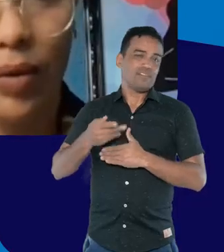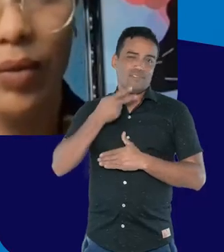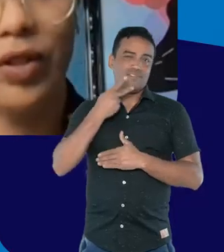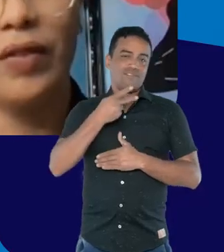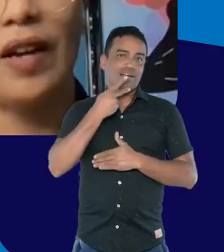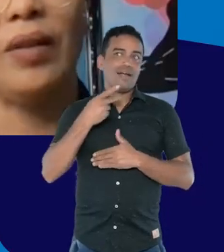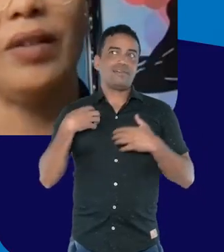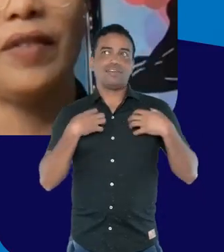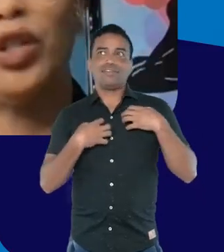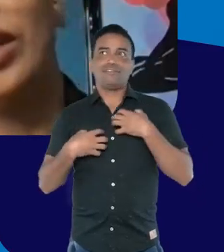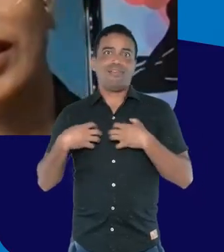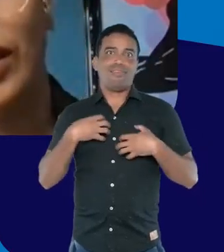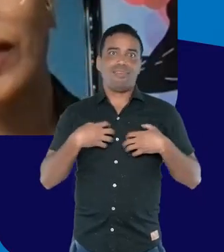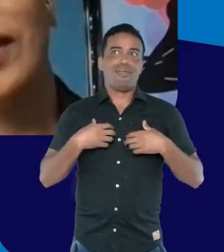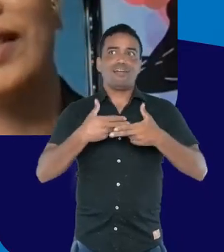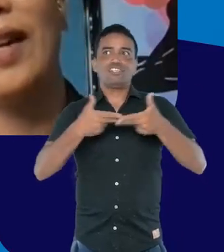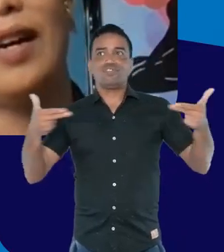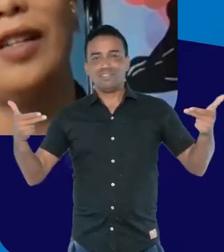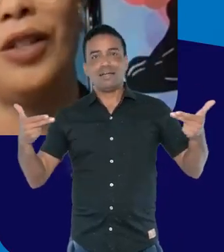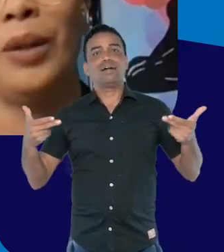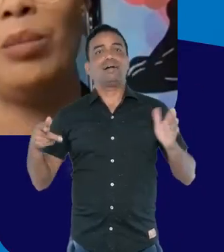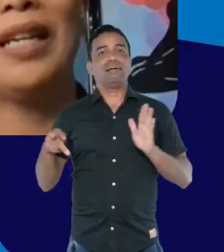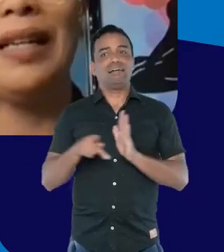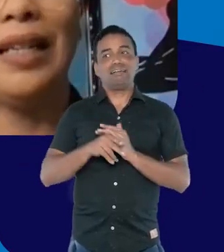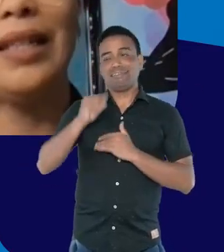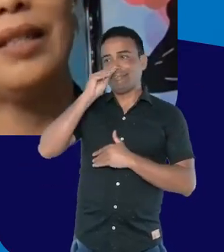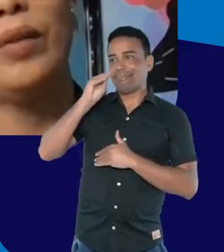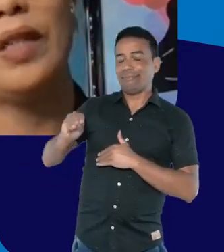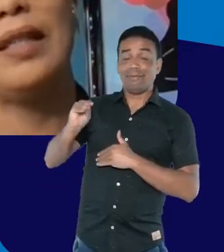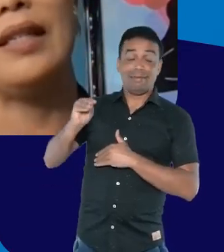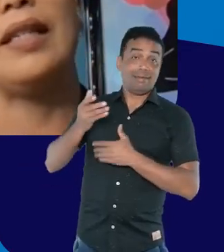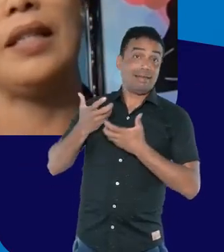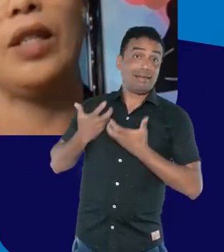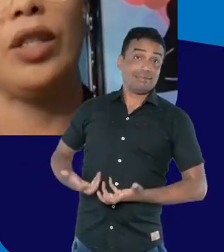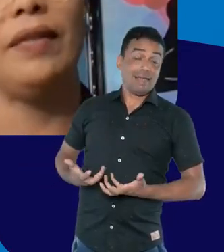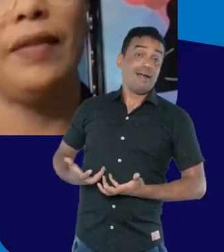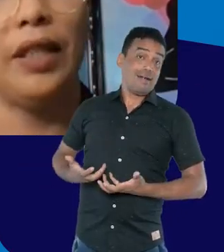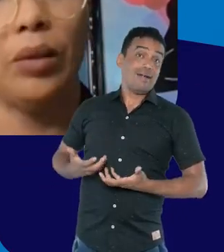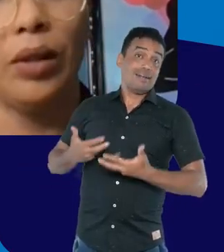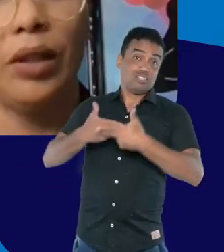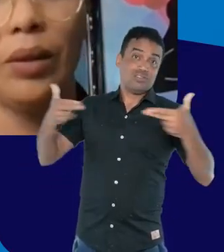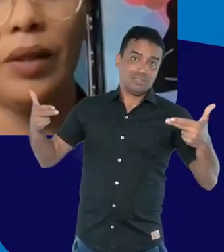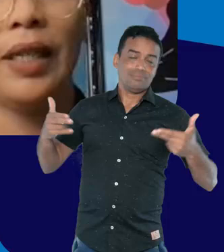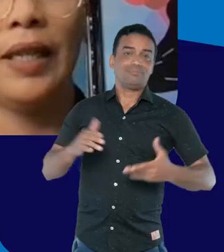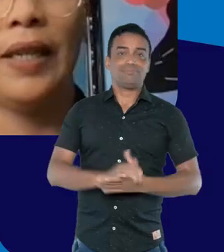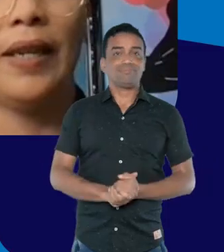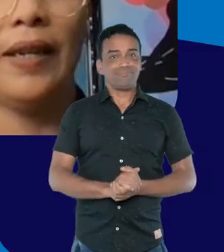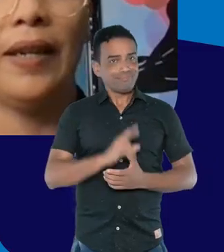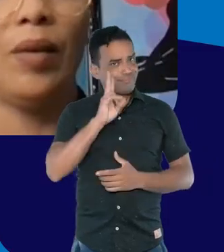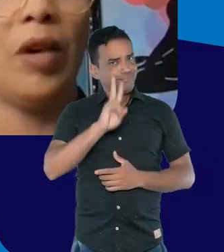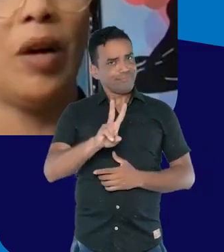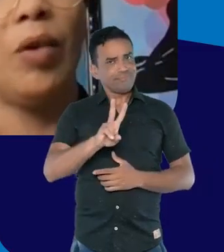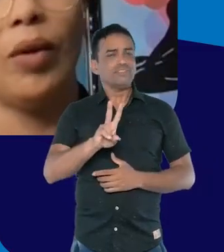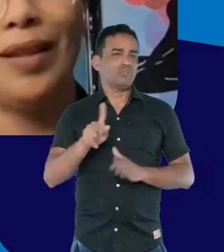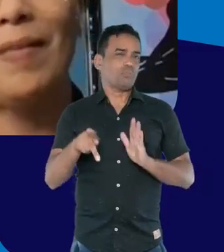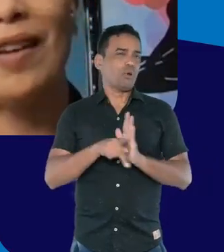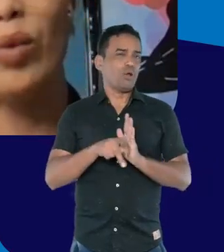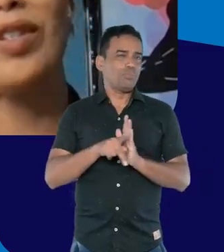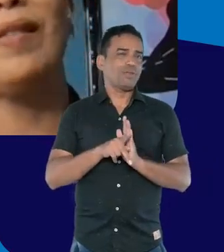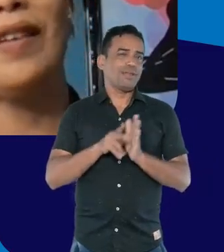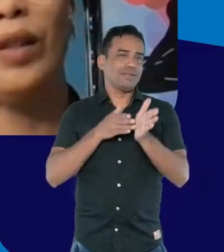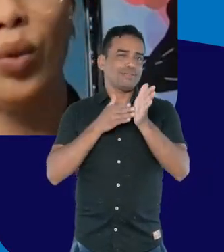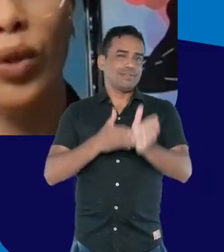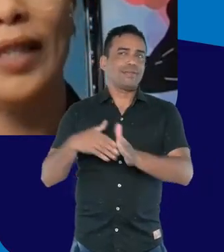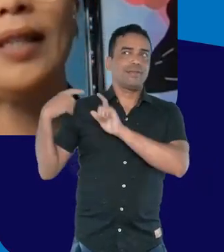agora, alguns falam em fadiga da diversidade, backlash da diversidade, a gente tem visto isso, uma onda